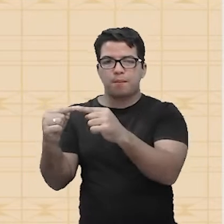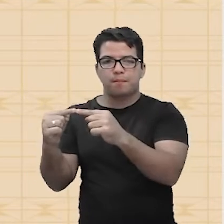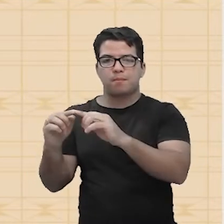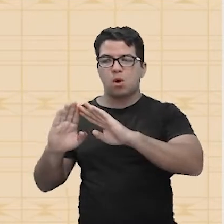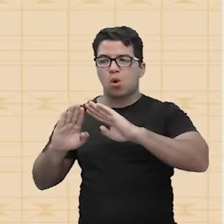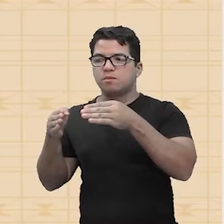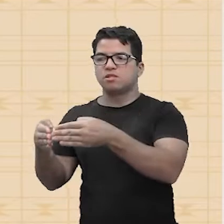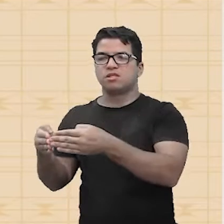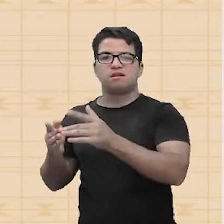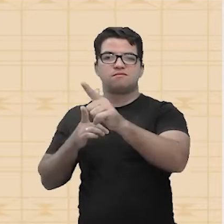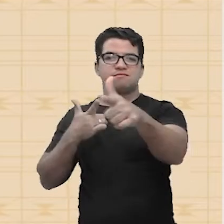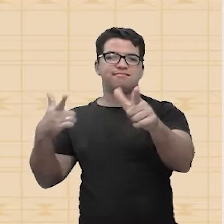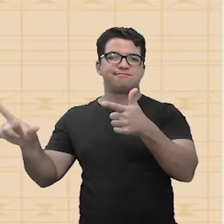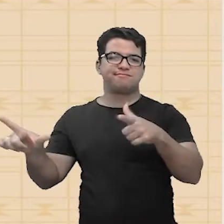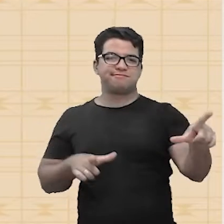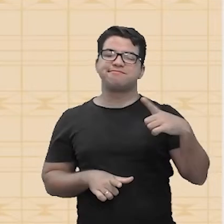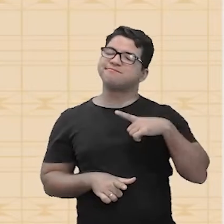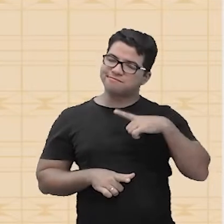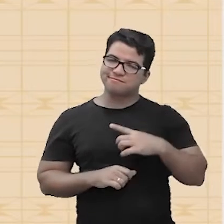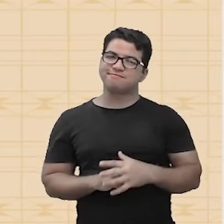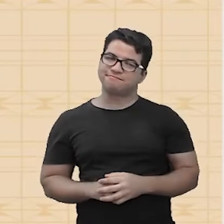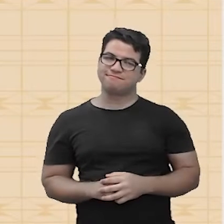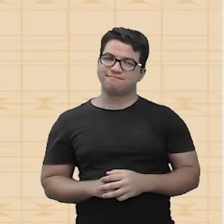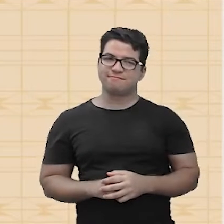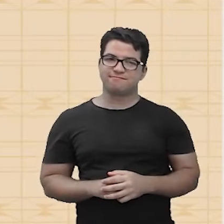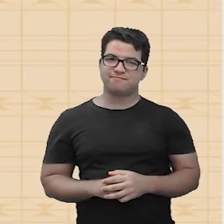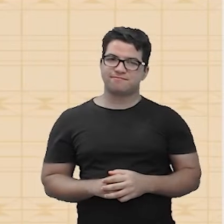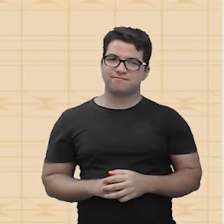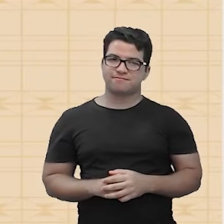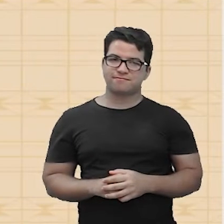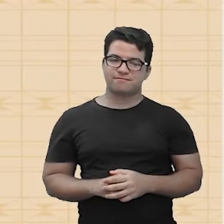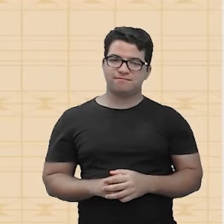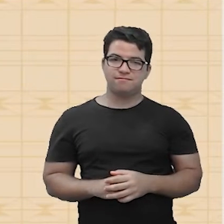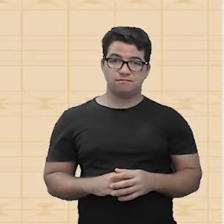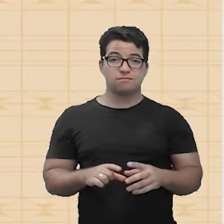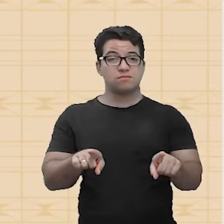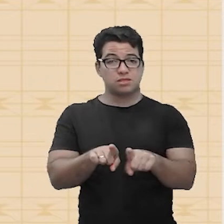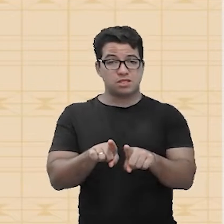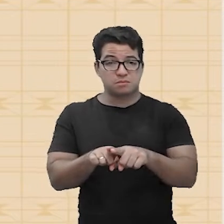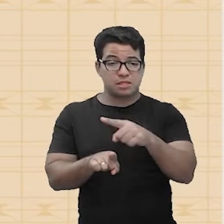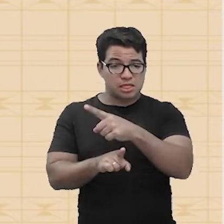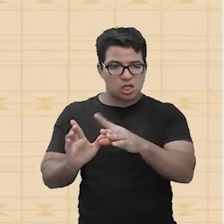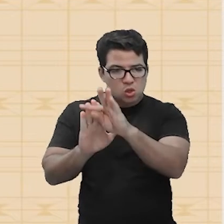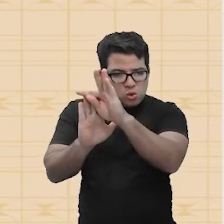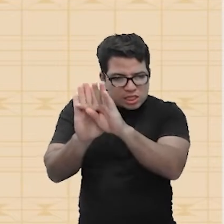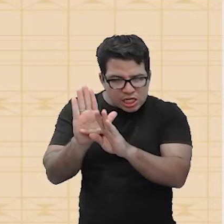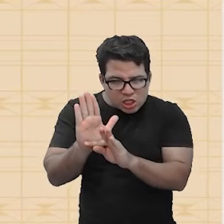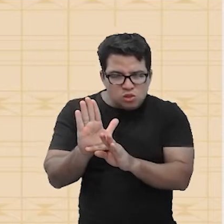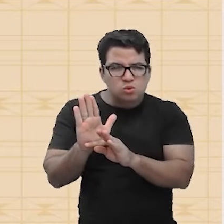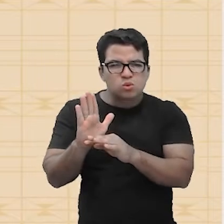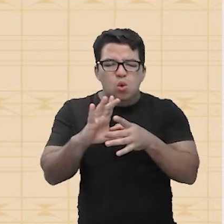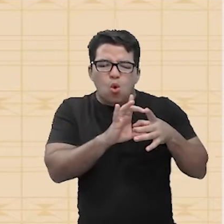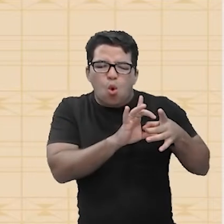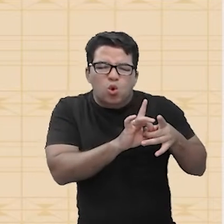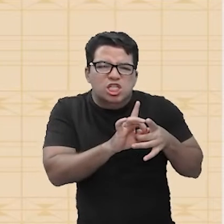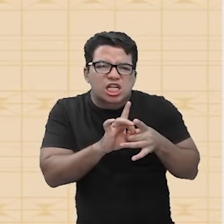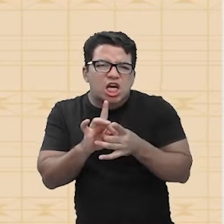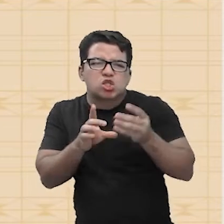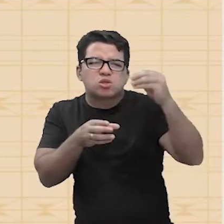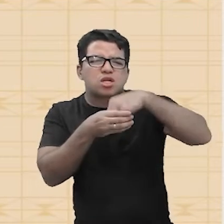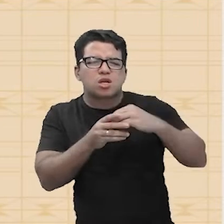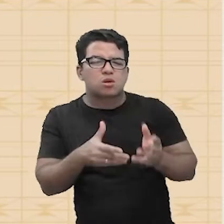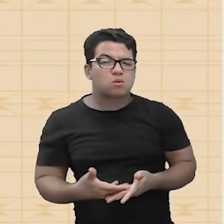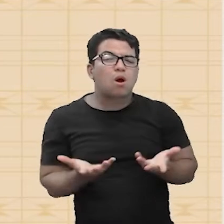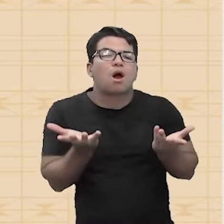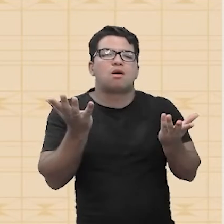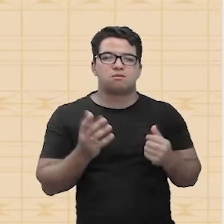e ao receptor da mensagem, e ao contexto em que se realiza. Então, qual o contexto que essa mensagem